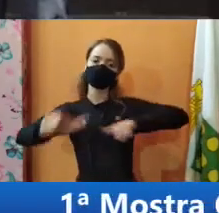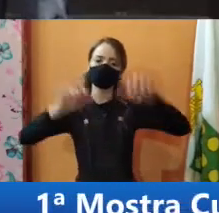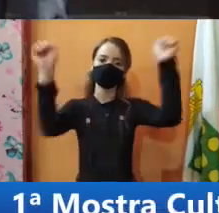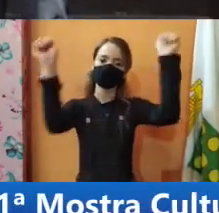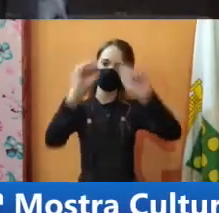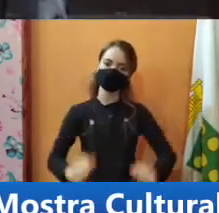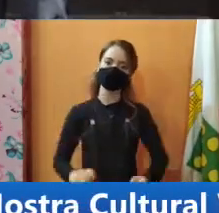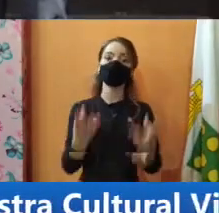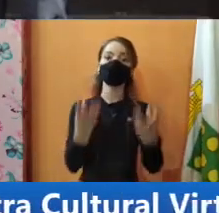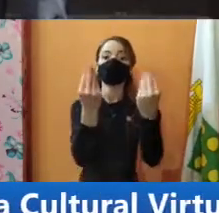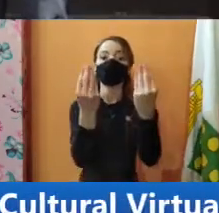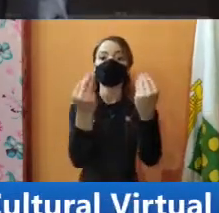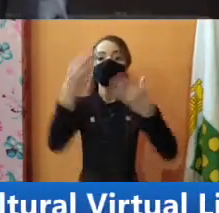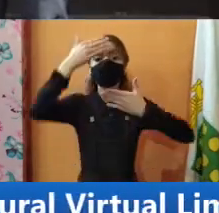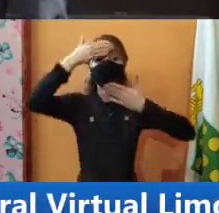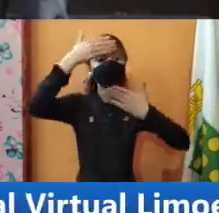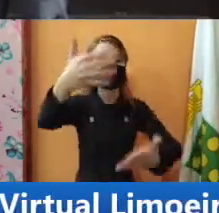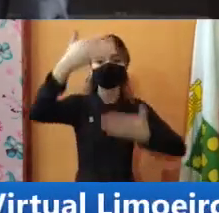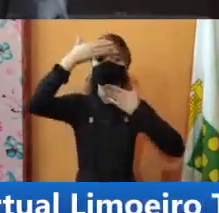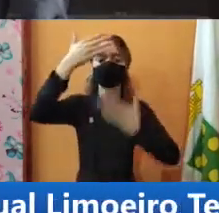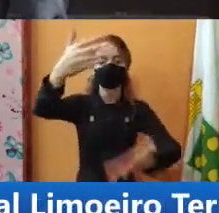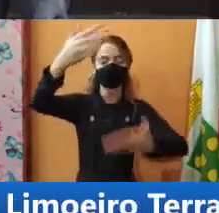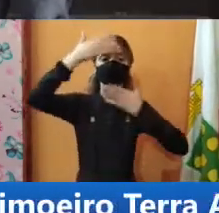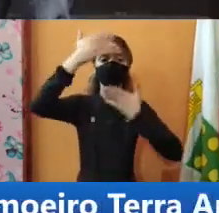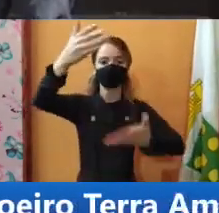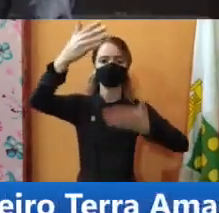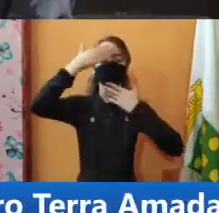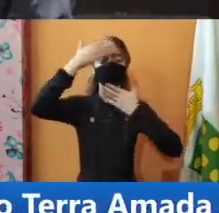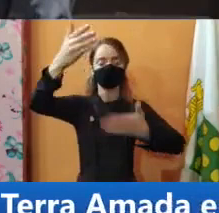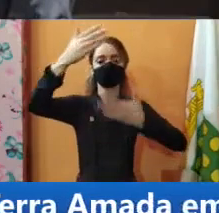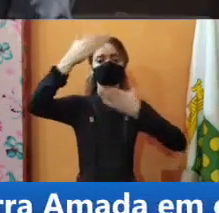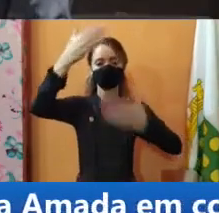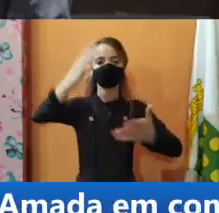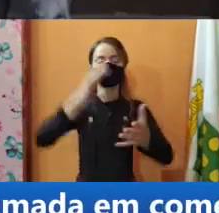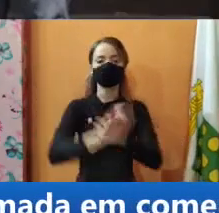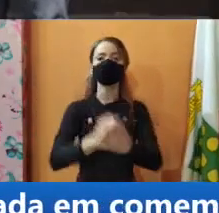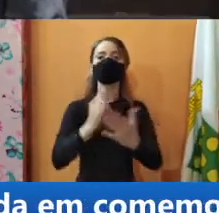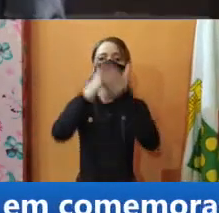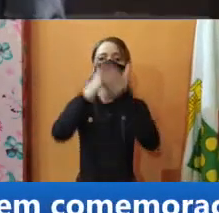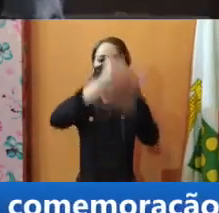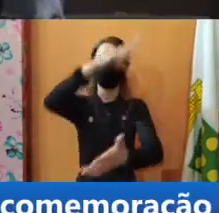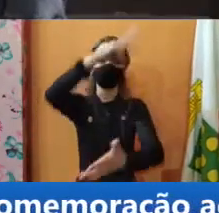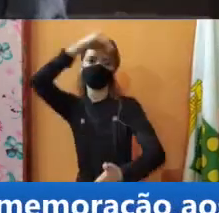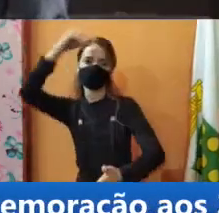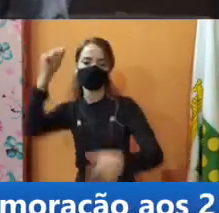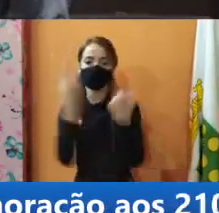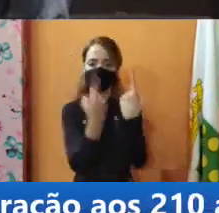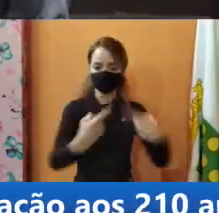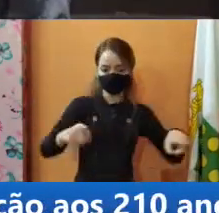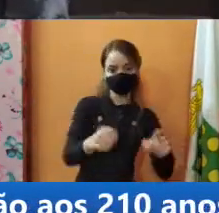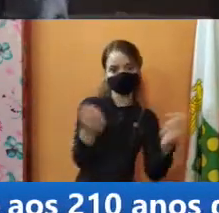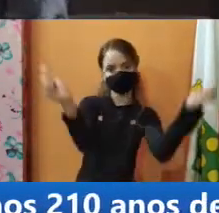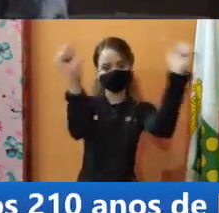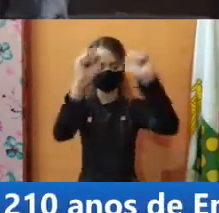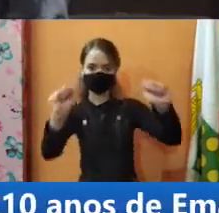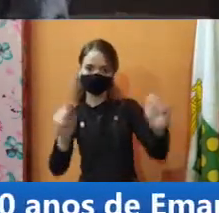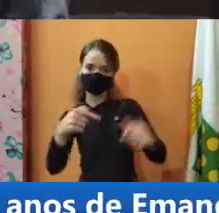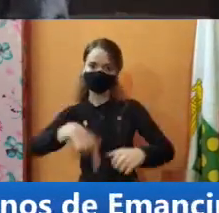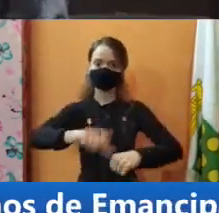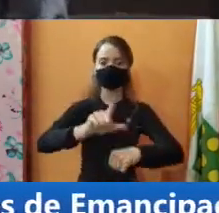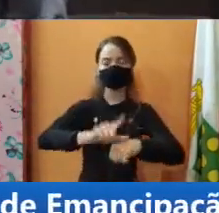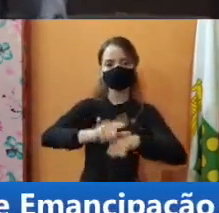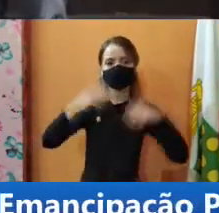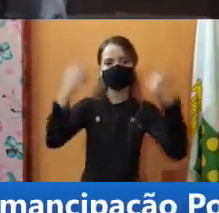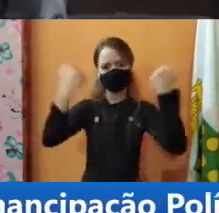todos vocês. Muito obrigado. E esperamos o apoio do prefeito aí para ajudar a gente, os músicos, os artistas, que a gente está precisando disso que o senhor